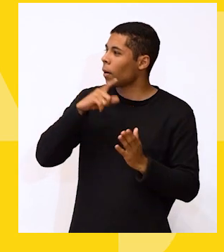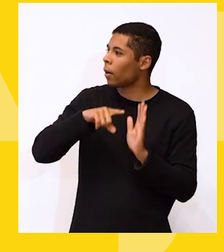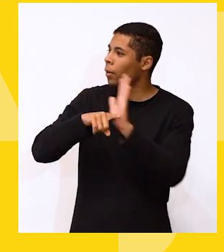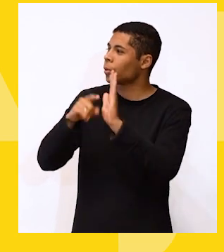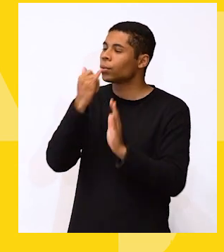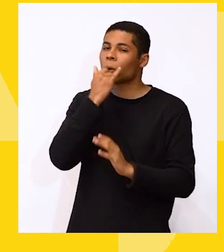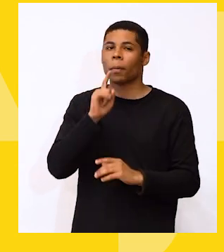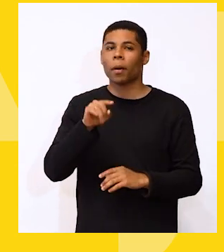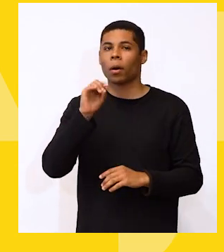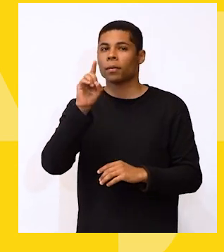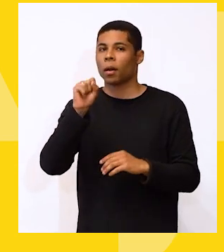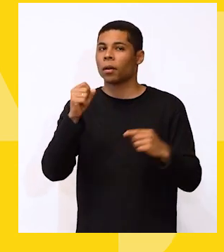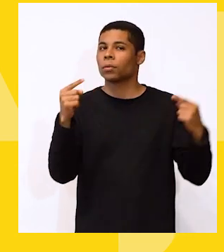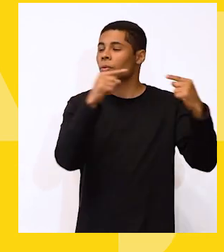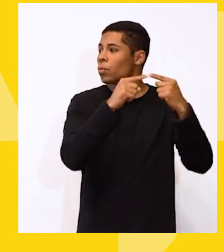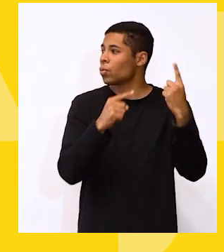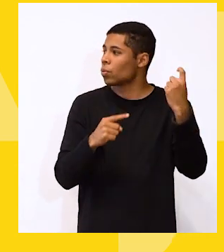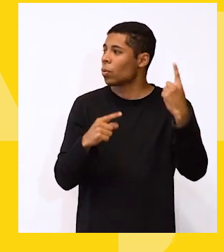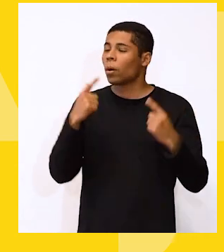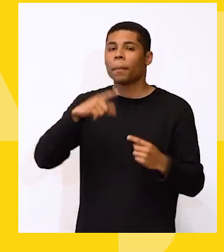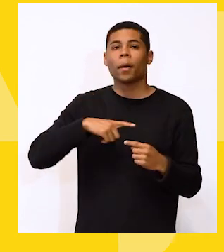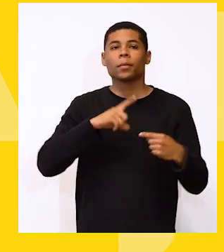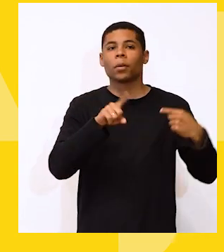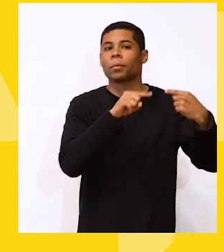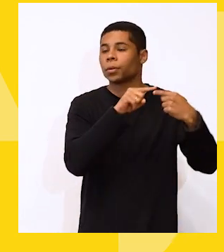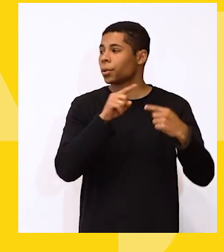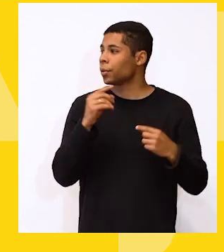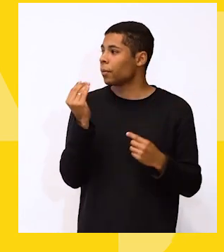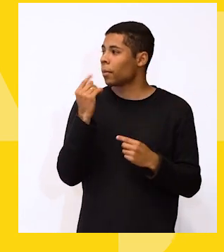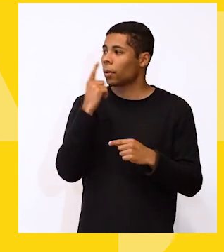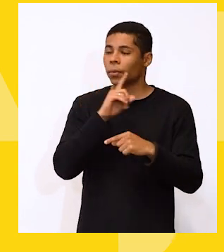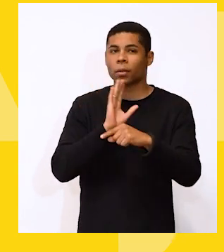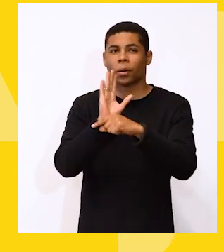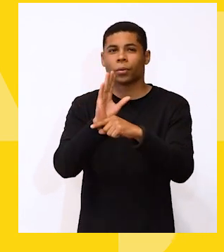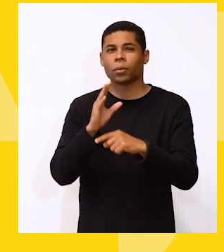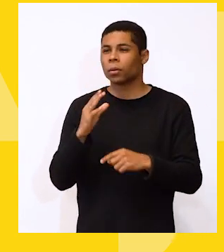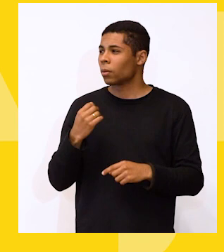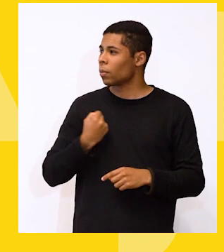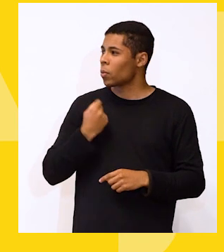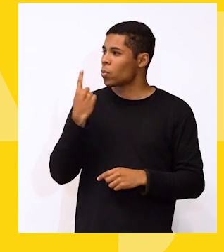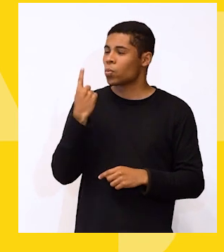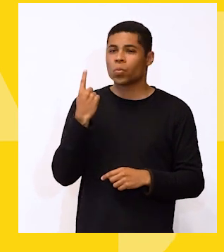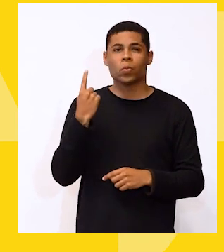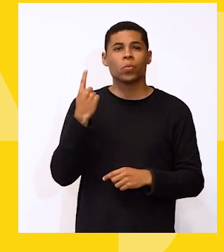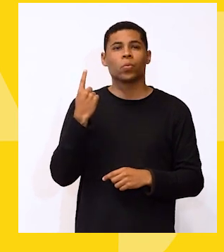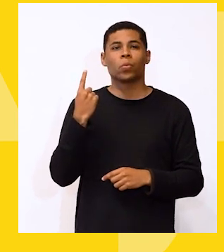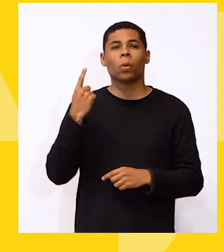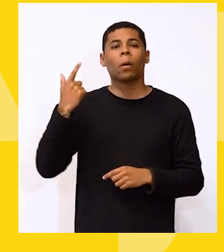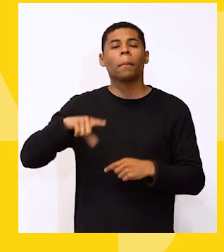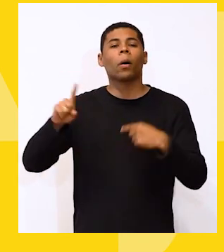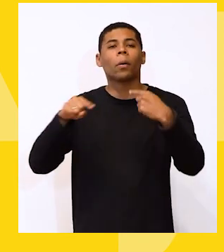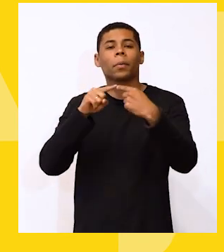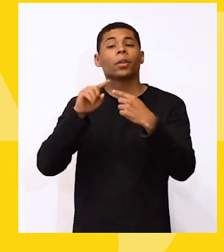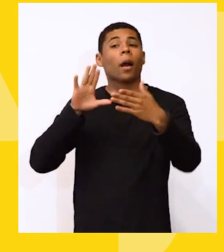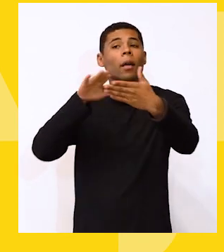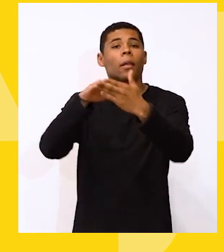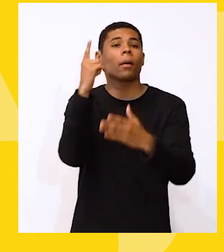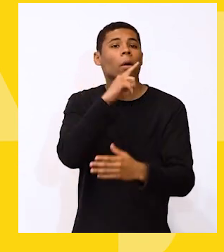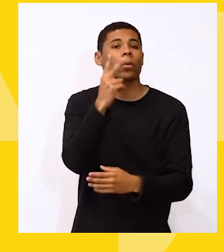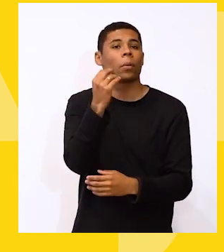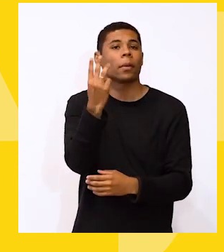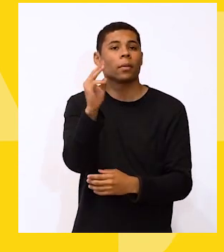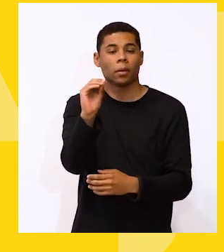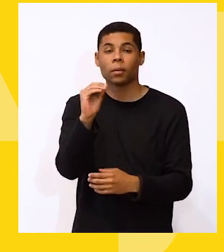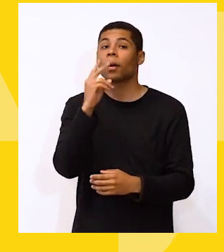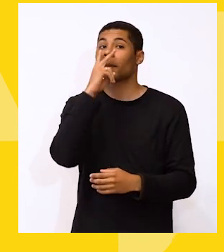tá o ds1 que a geração selecionado por exemplo subjetivo diz que até 2030